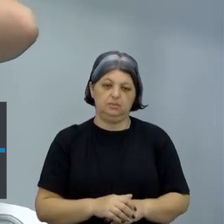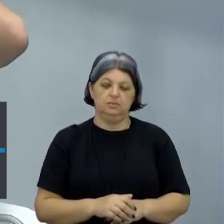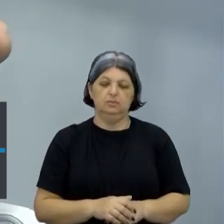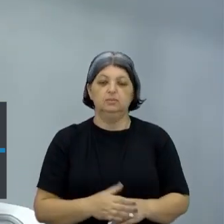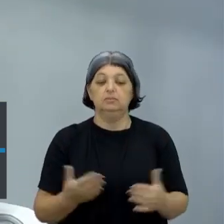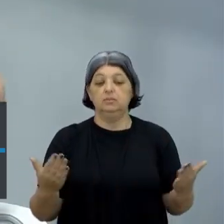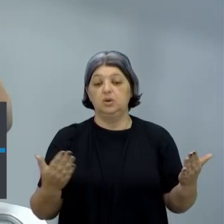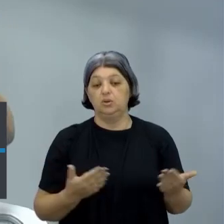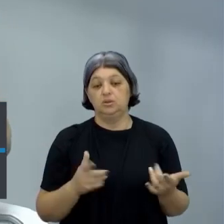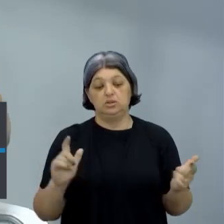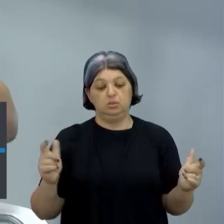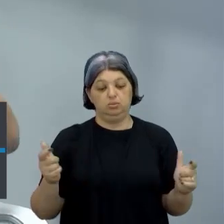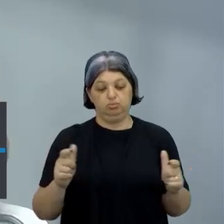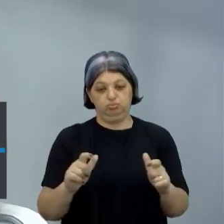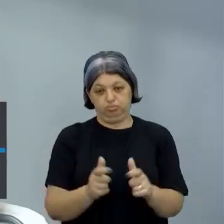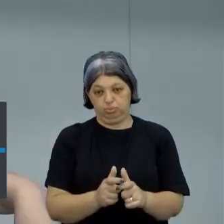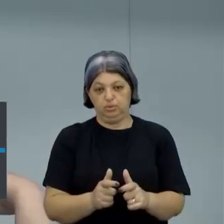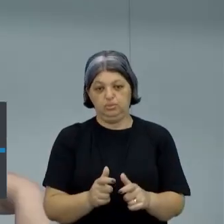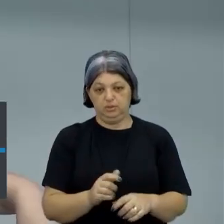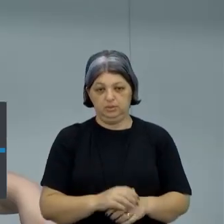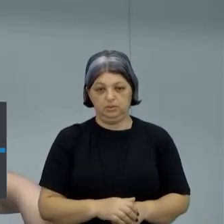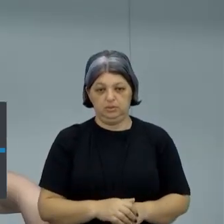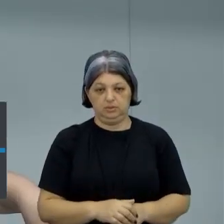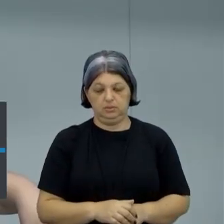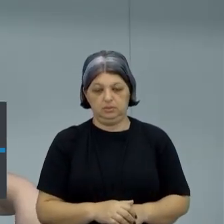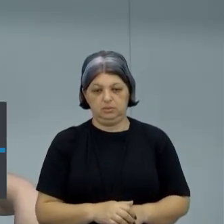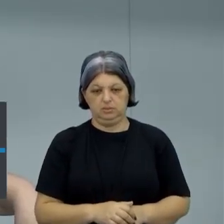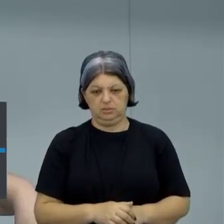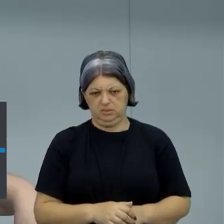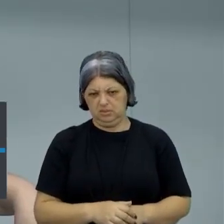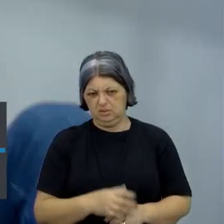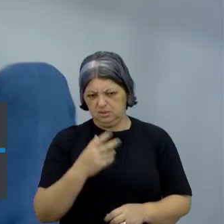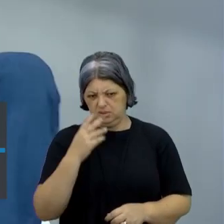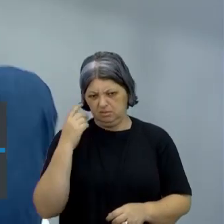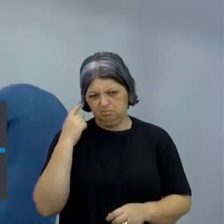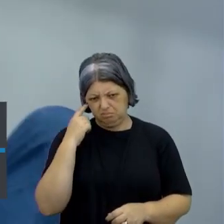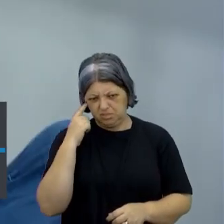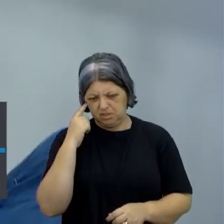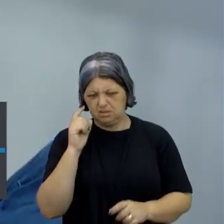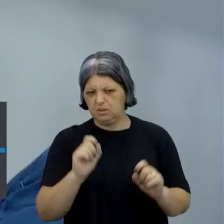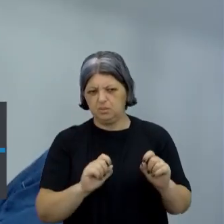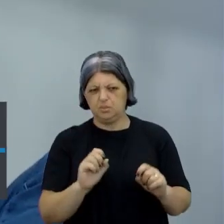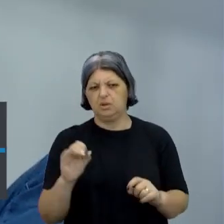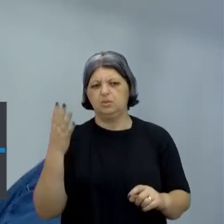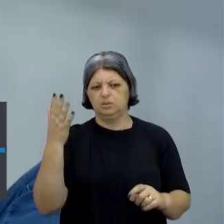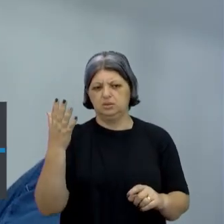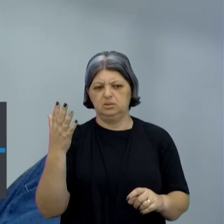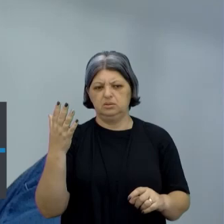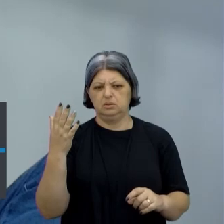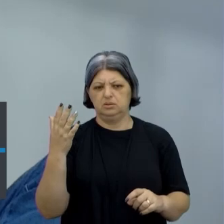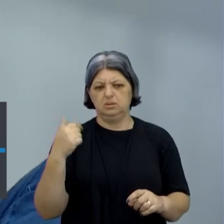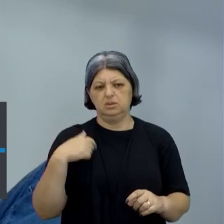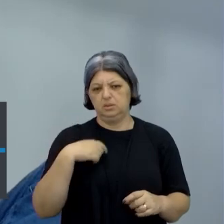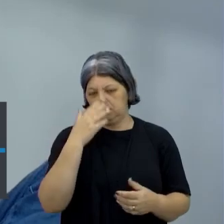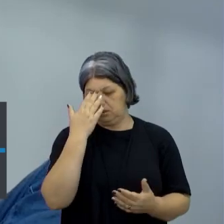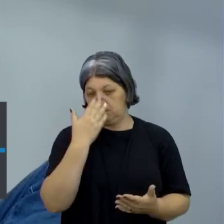Mas isso também é muito... A que se deve isso? Você tem uma hipótese? Eu acredito que é tudo